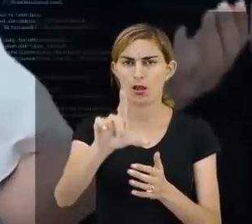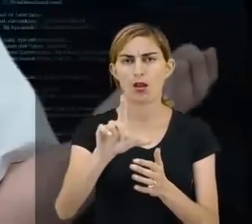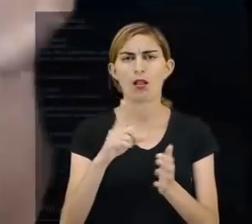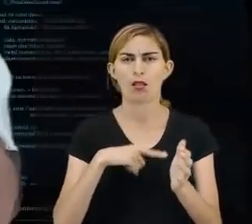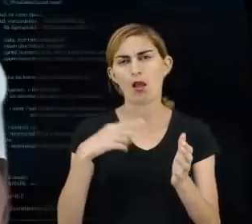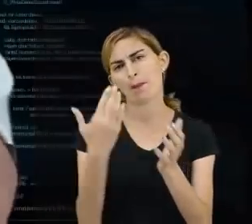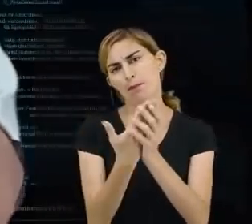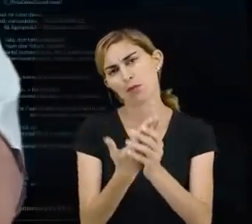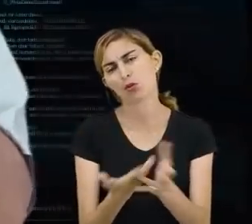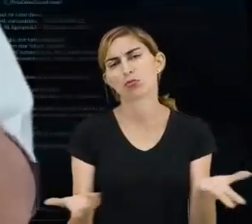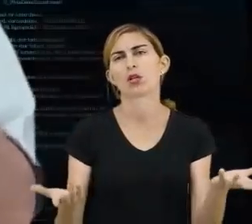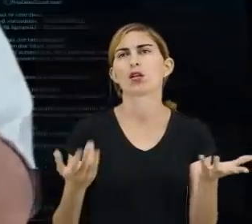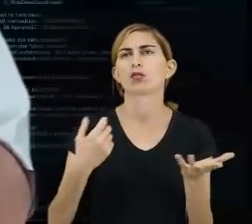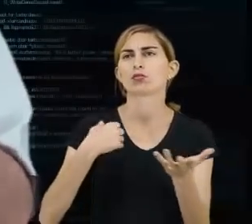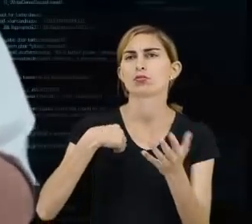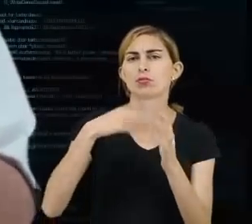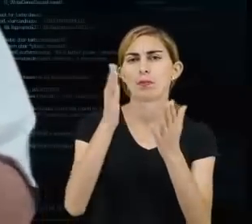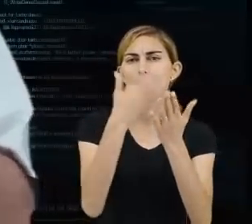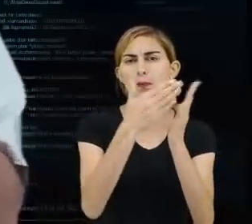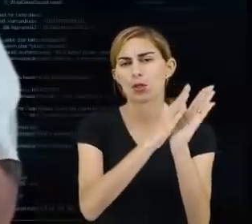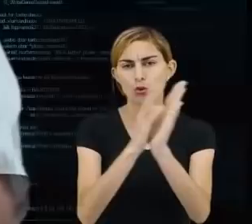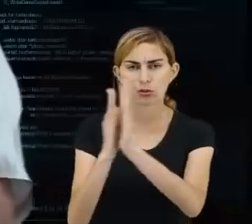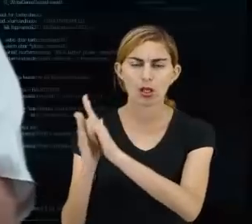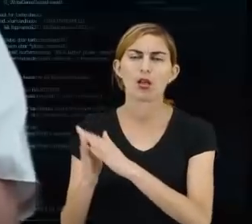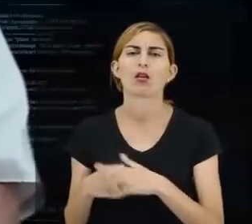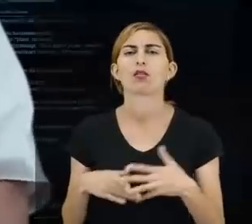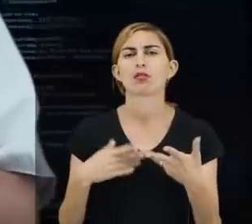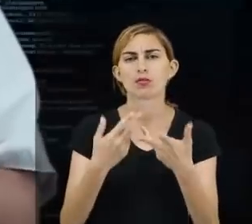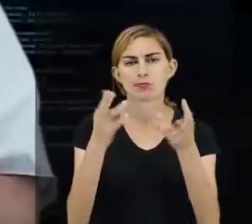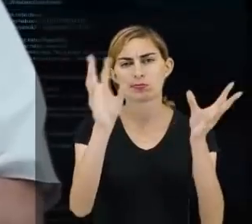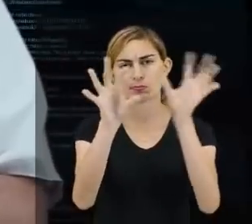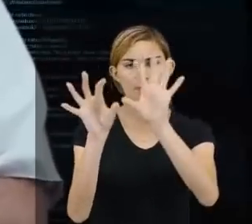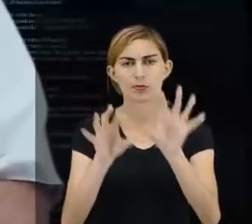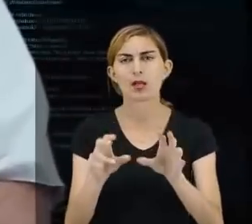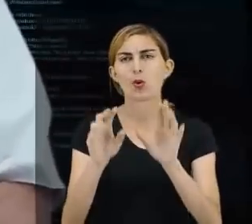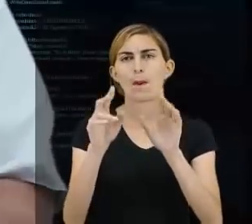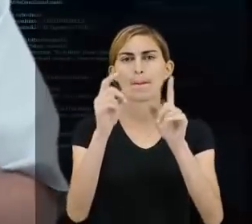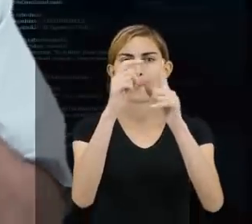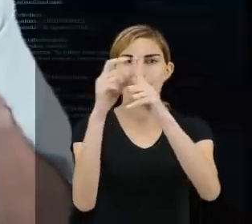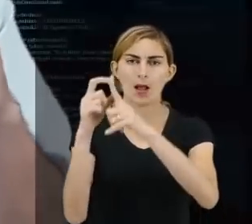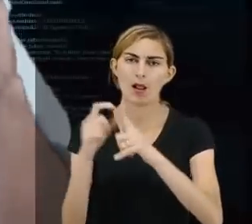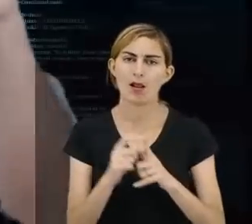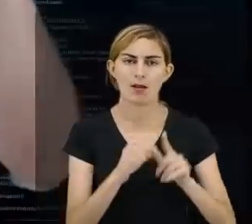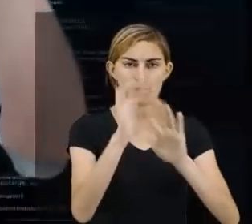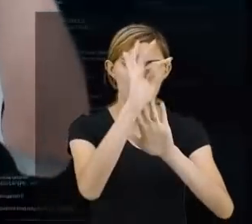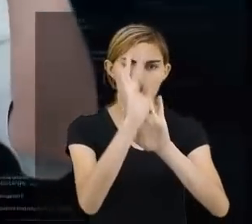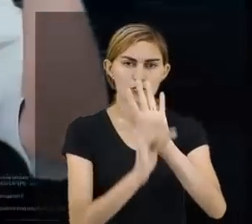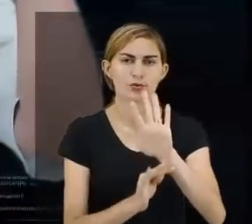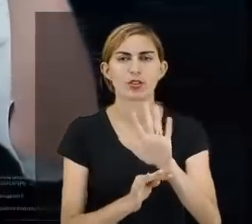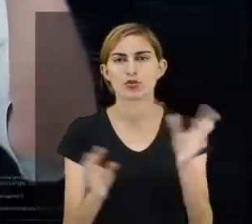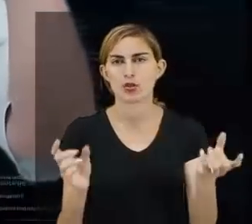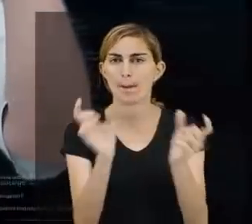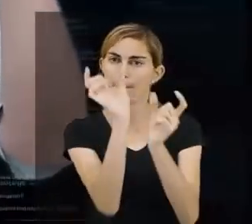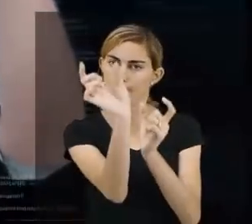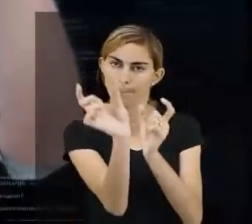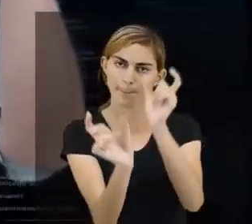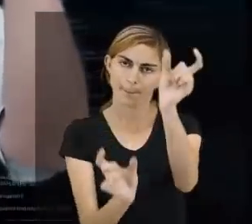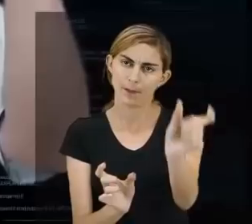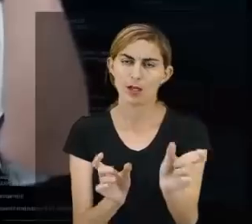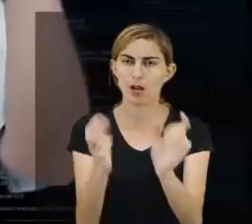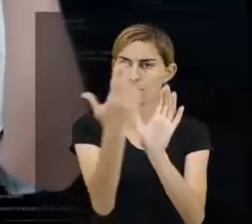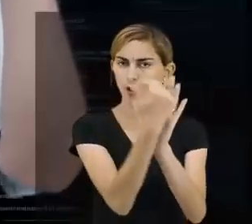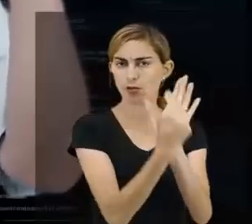livro, biblioteca. Então, os elementos que são colocados nele funcionam como palavras de um texto. Mesmo se você colocar uma palavra,